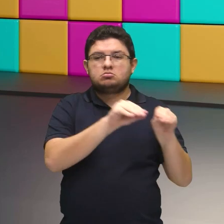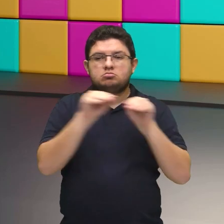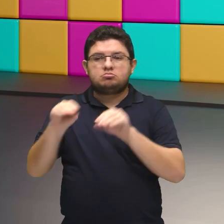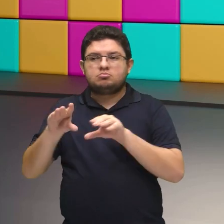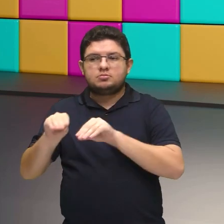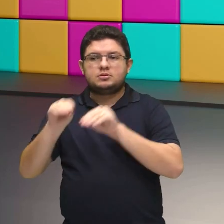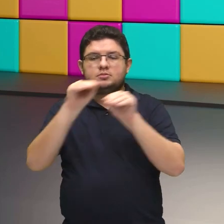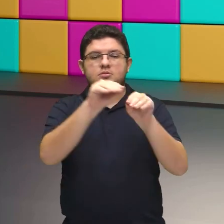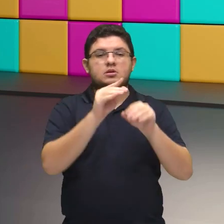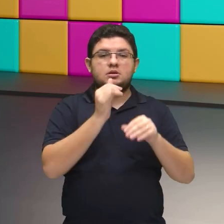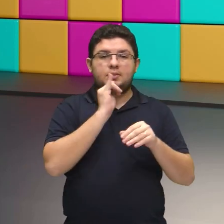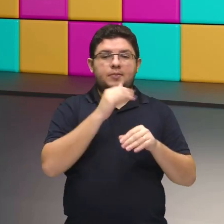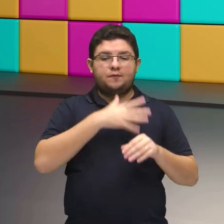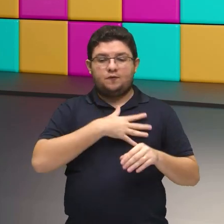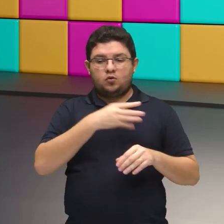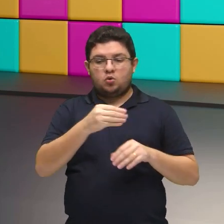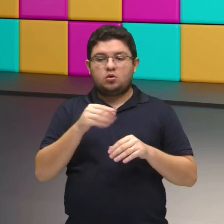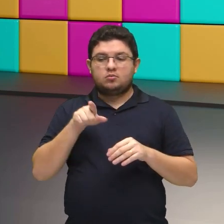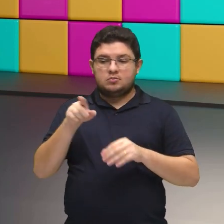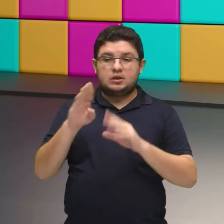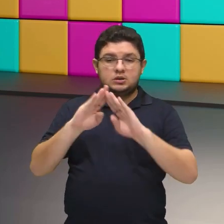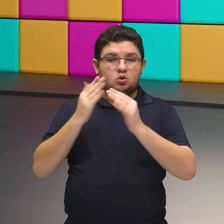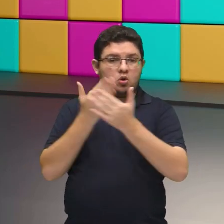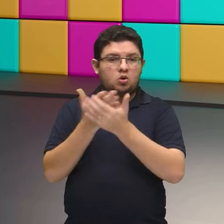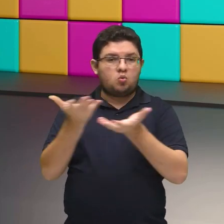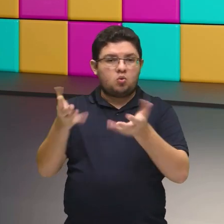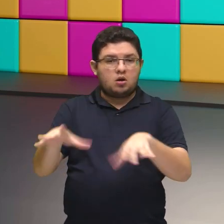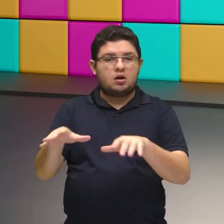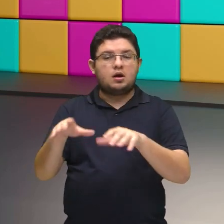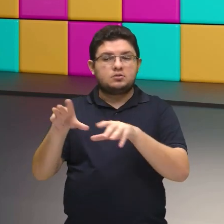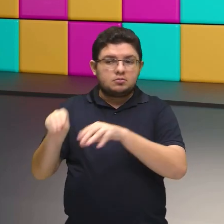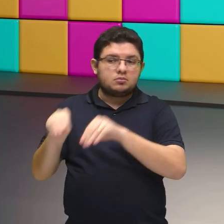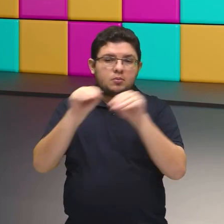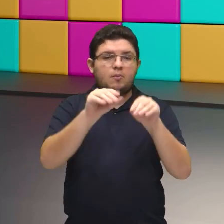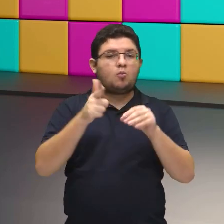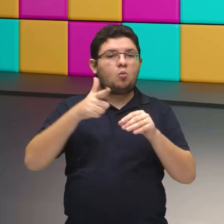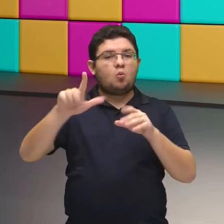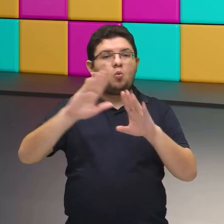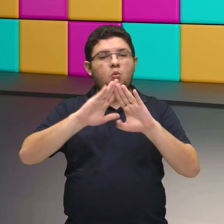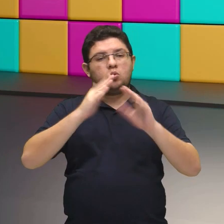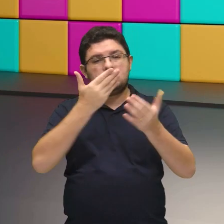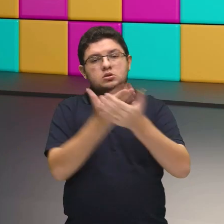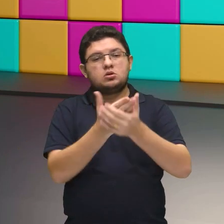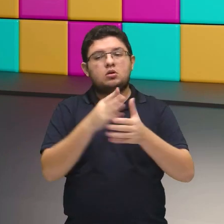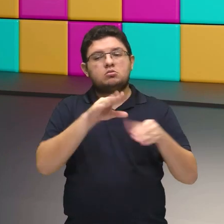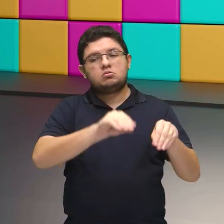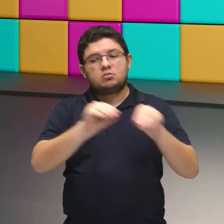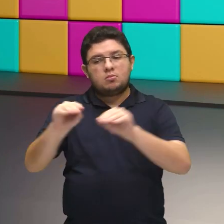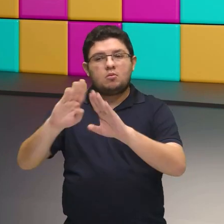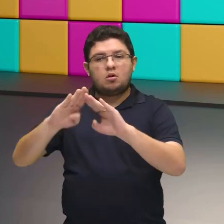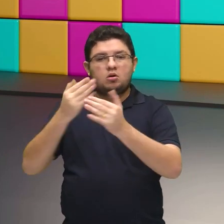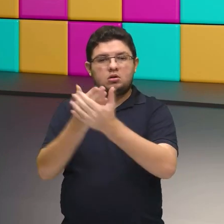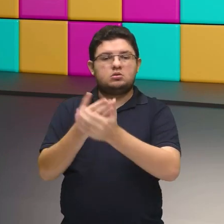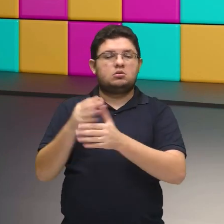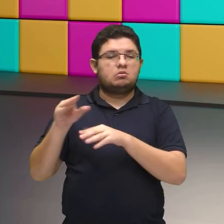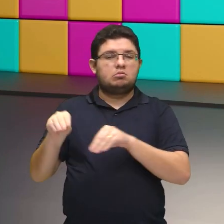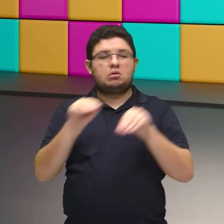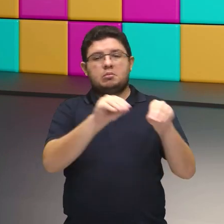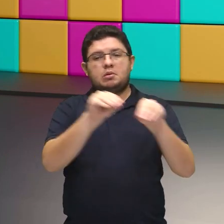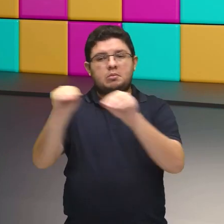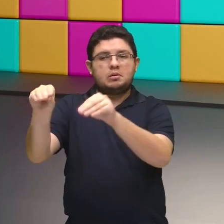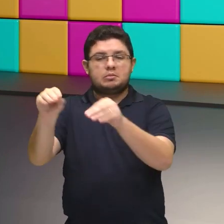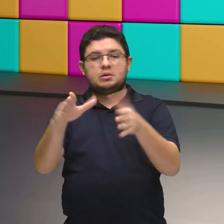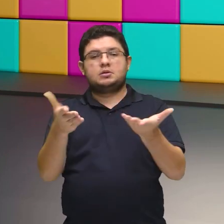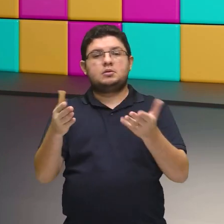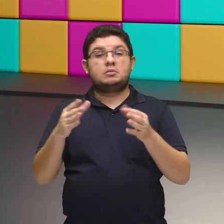aquela escola, aí ele fica mudando de uma escola para outra, uma escola para outra. Então, a gente precisa ter esse cuidado. Por que